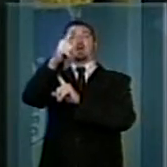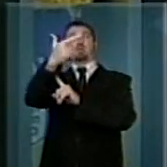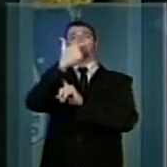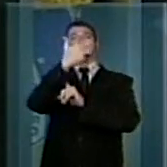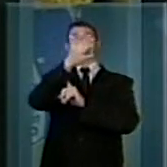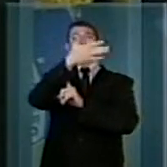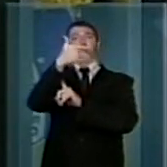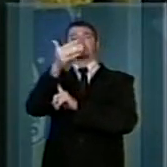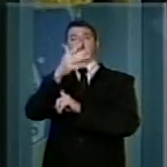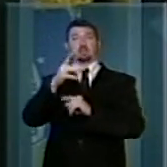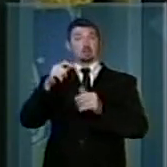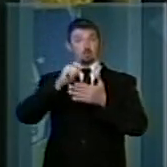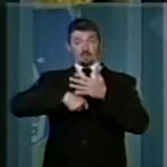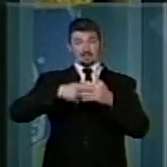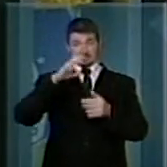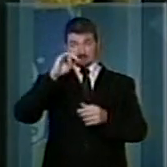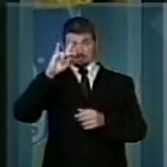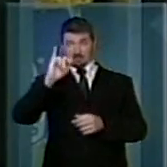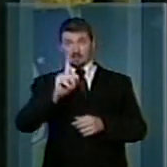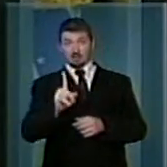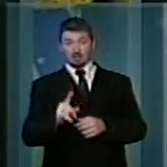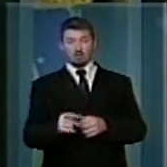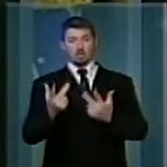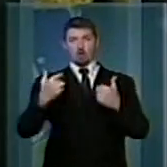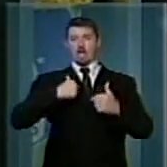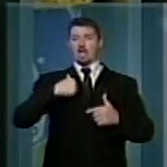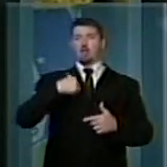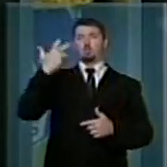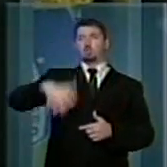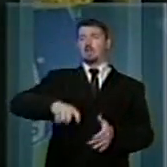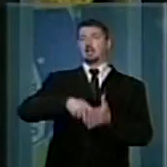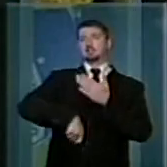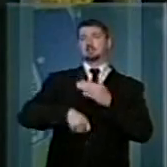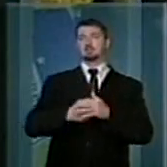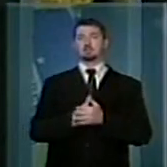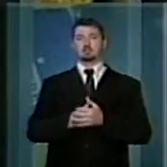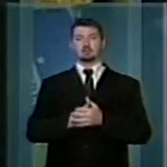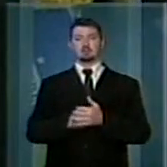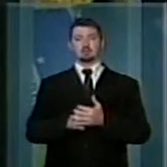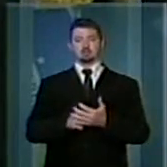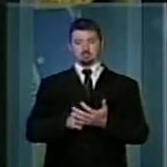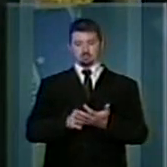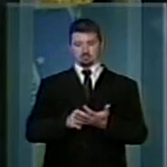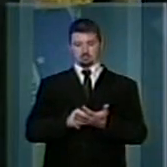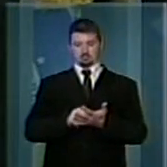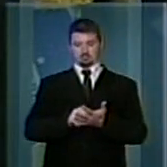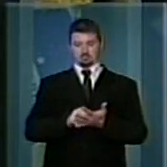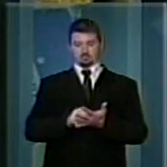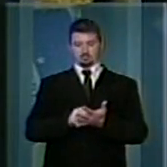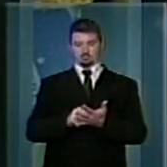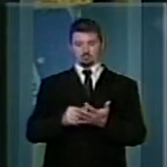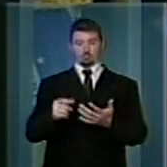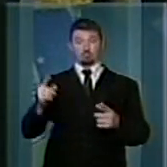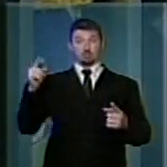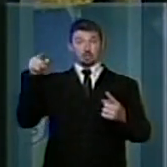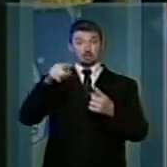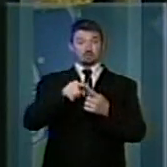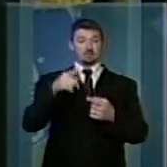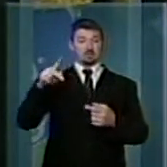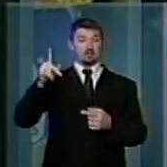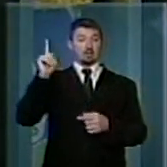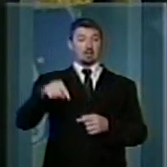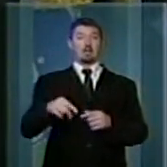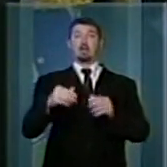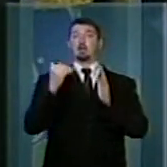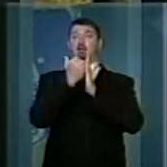não assinarão essa CPI, assim como eu não quero assinar? O objetivo dos democratas é mudar